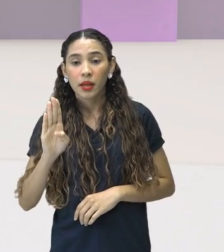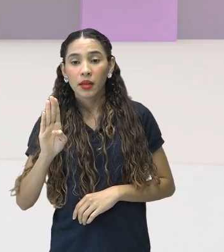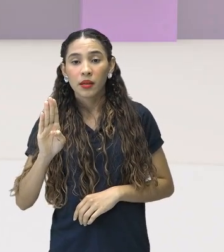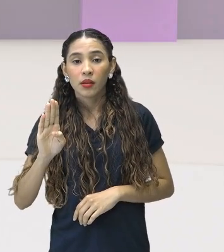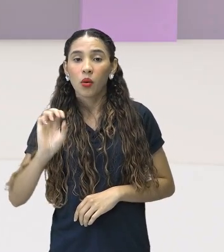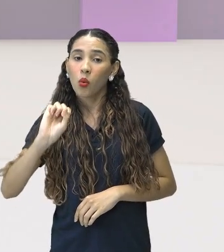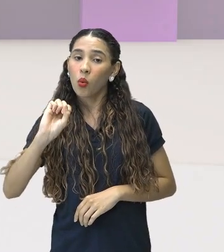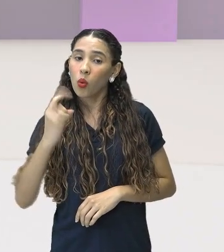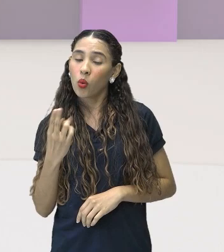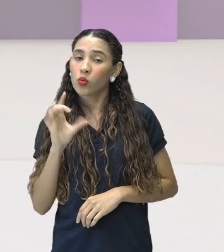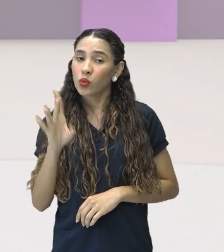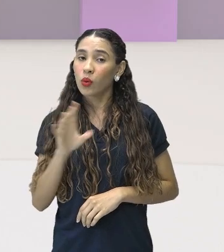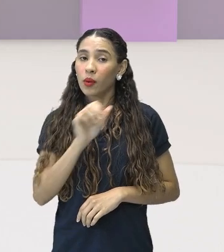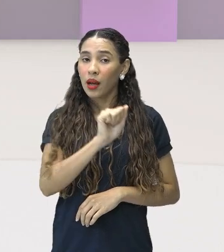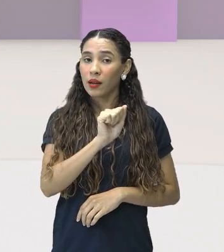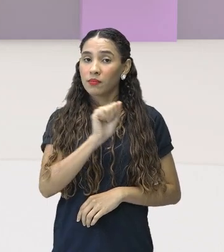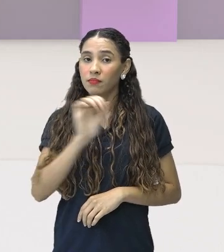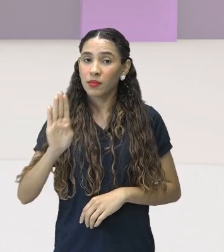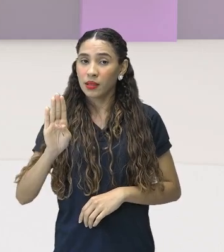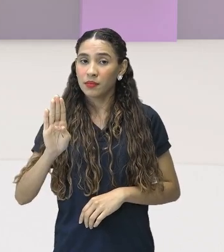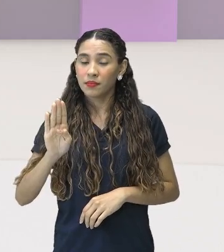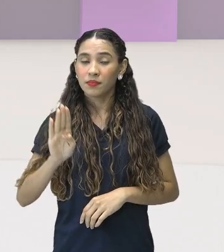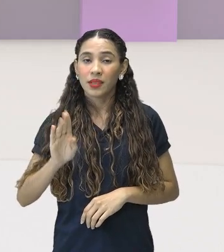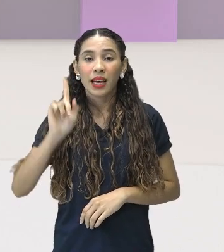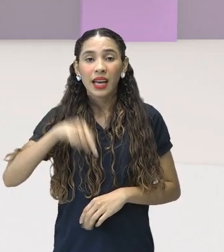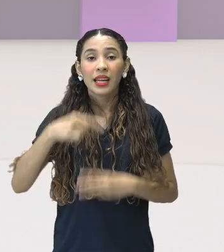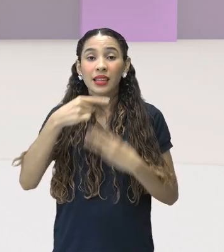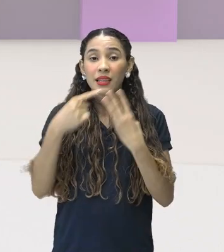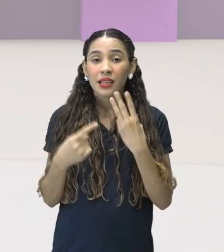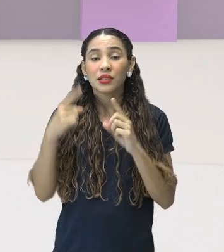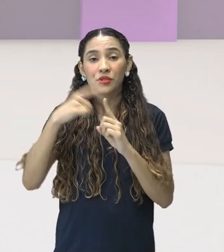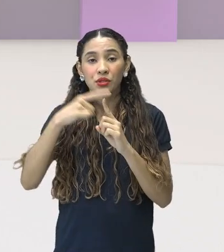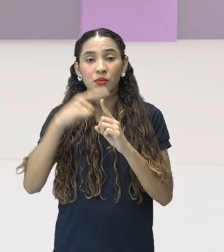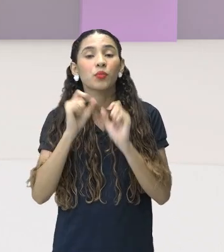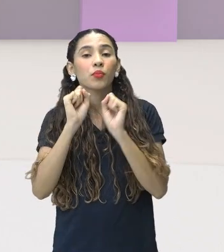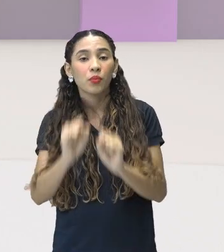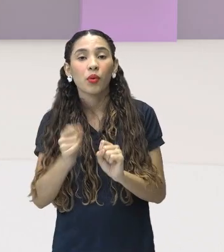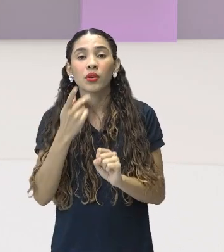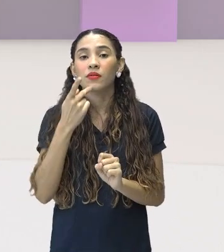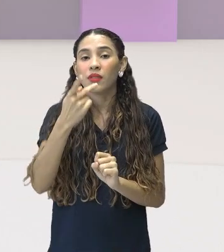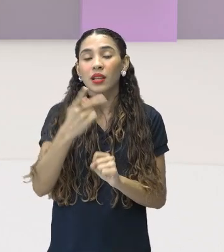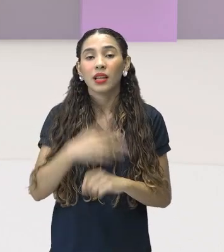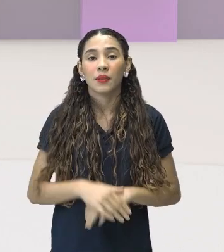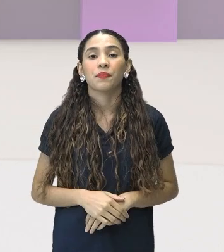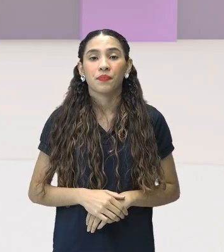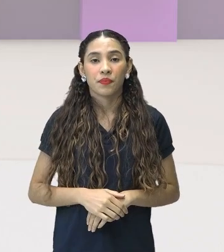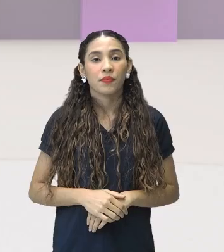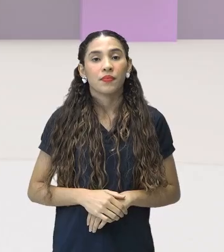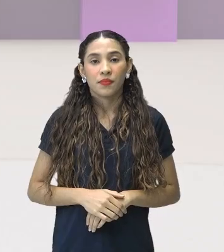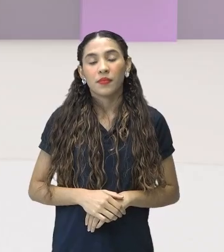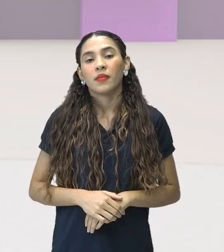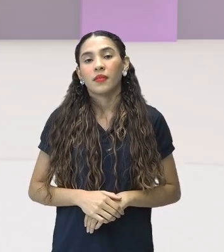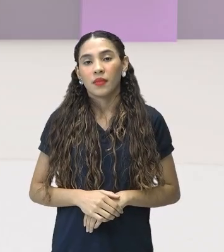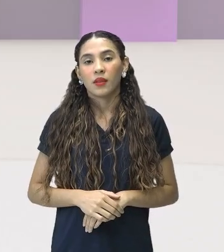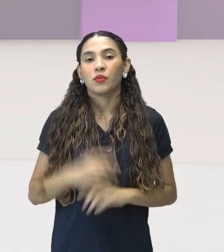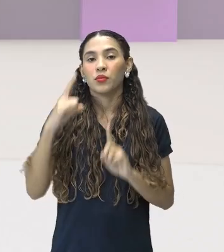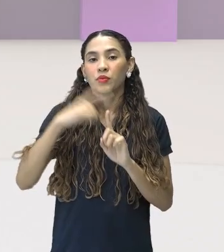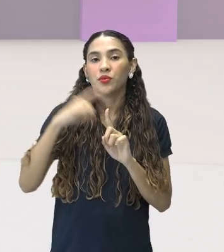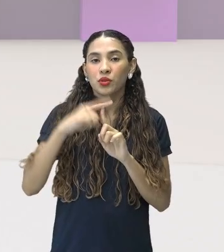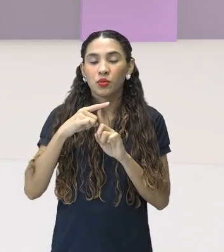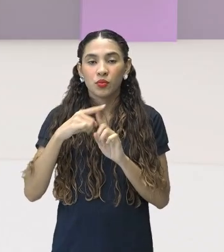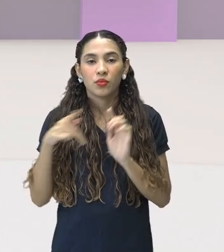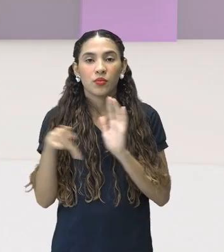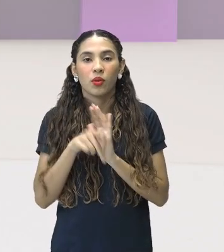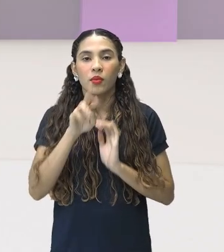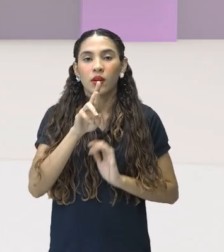ou apenas A para B. São as três formas que a gente pode dizer, né, sobre a nossa, né, a forma